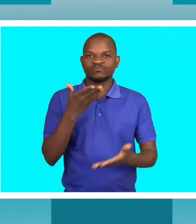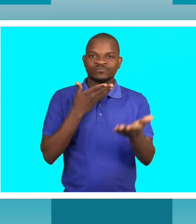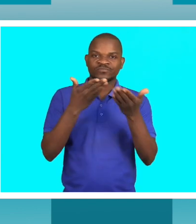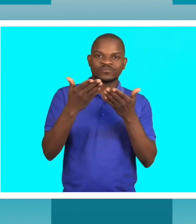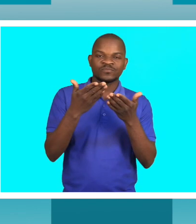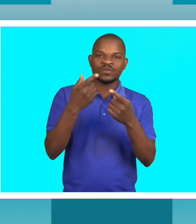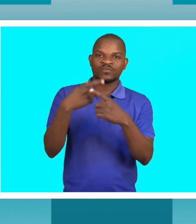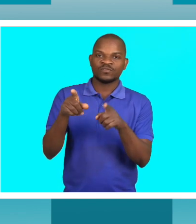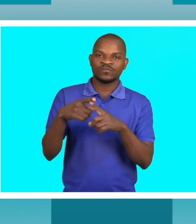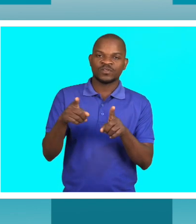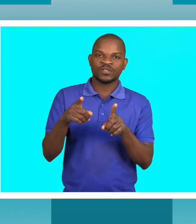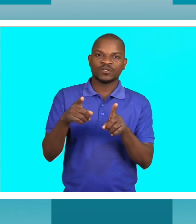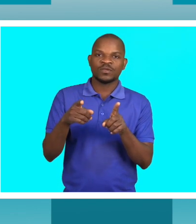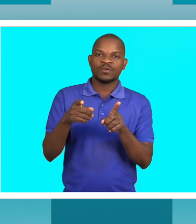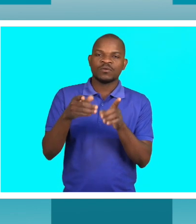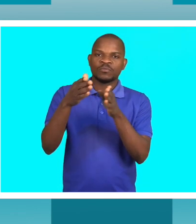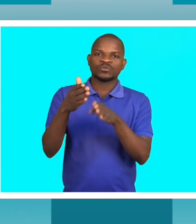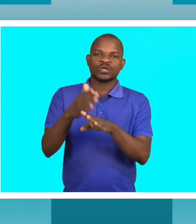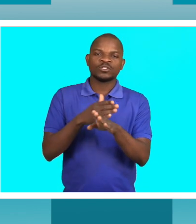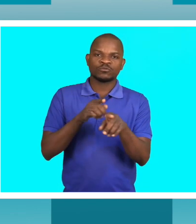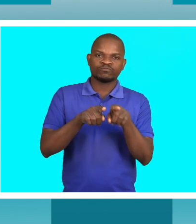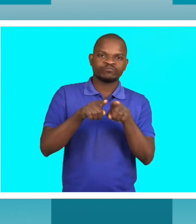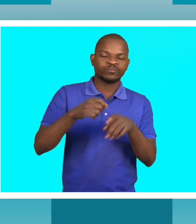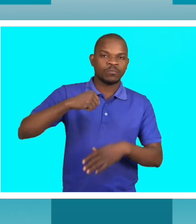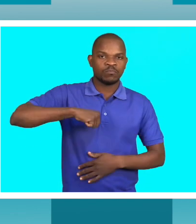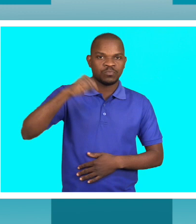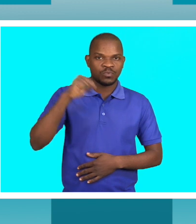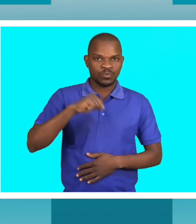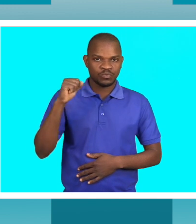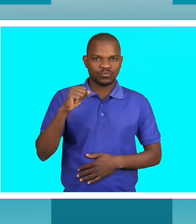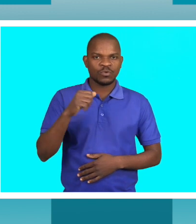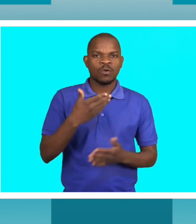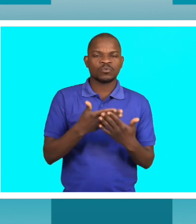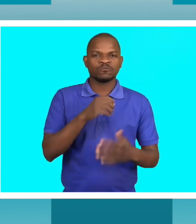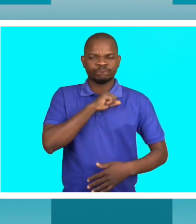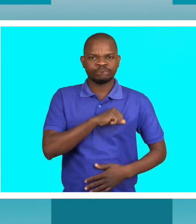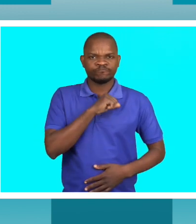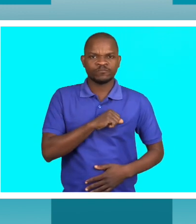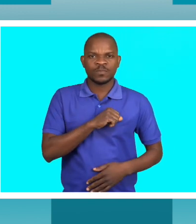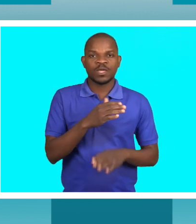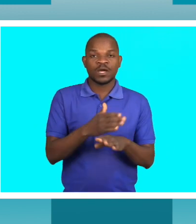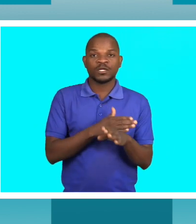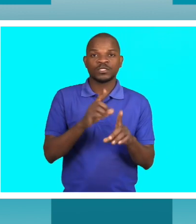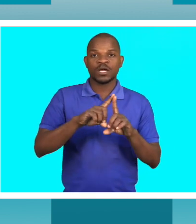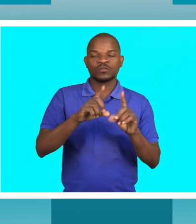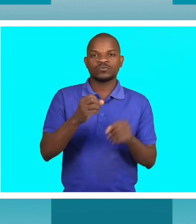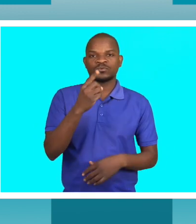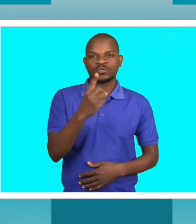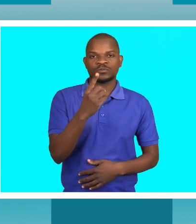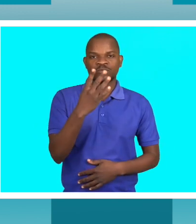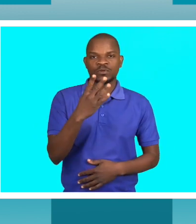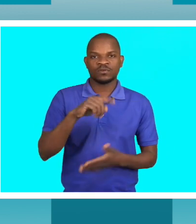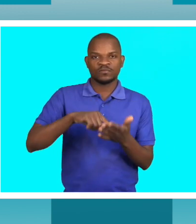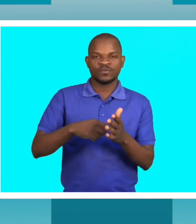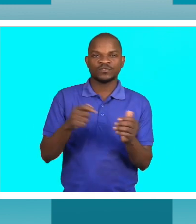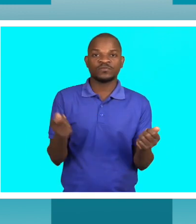conversamos com os atletas, os campeões, neste caso, que deram todo o gás na 14ª edição